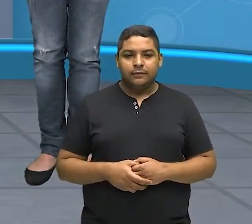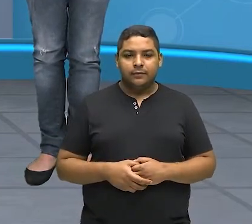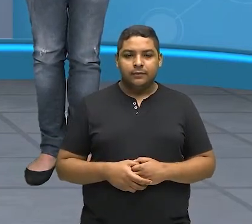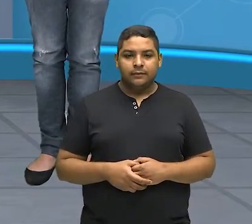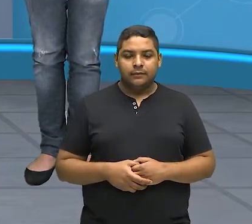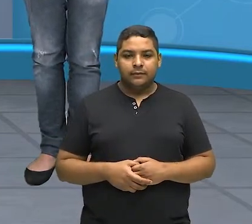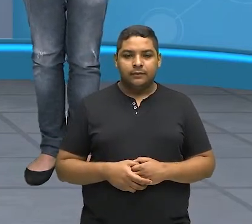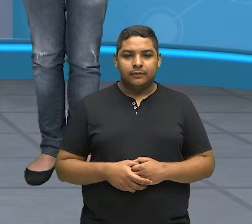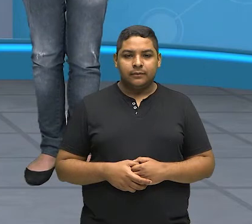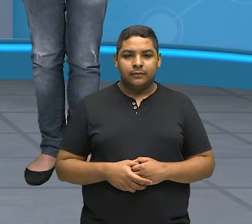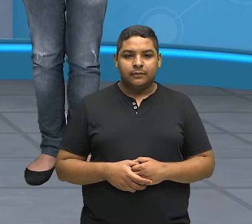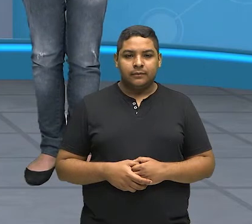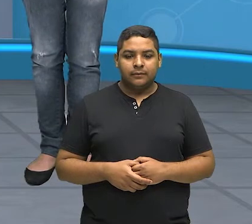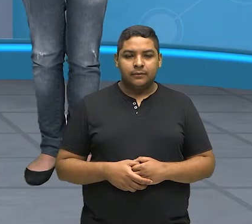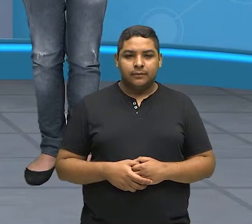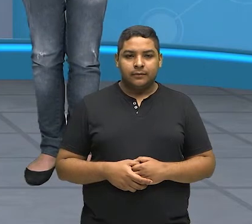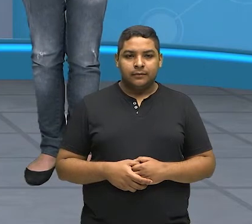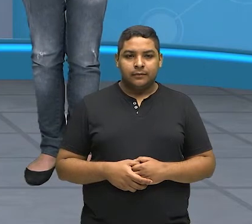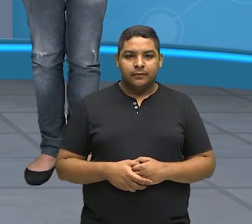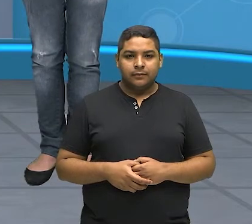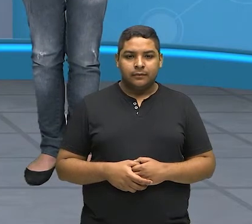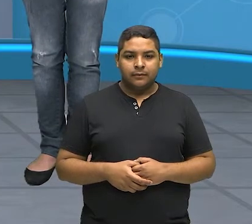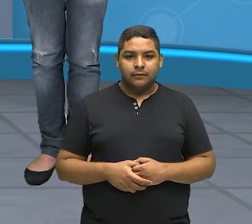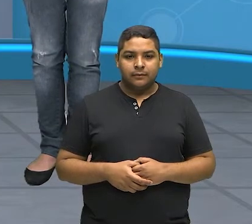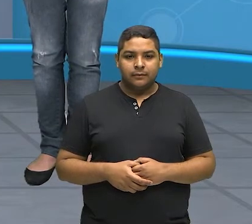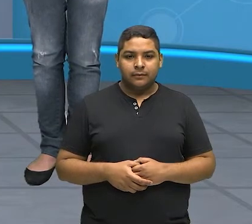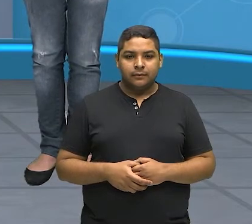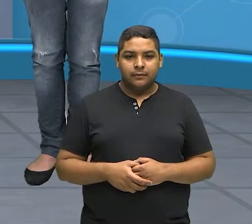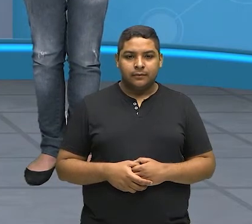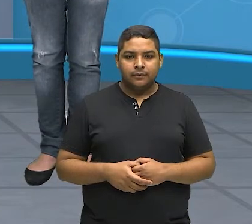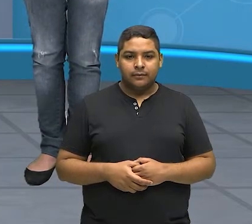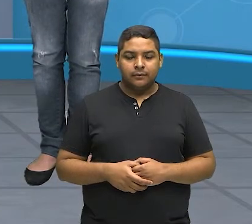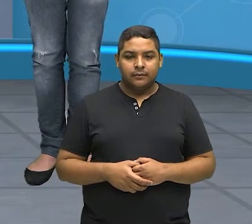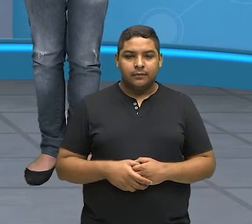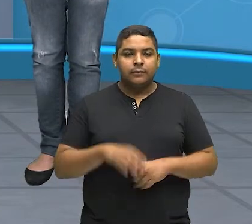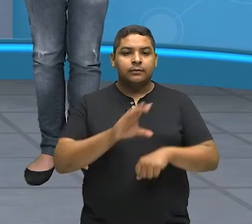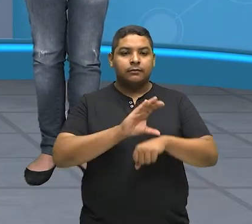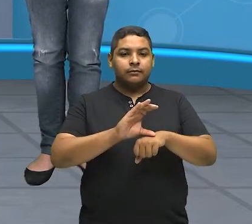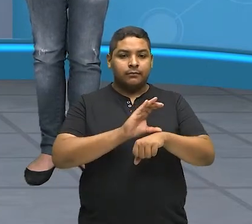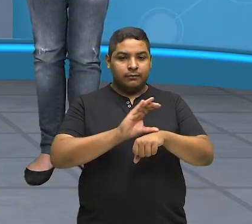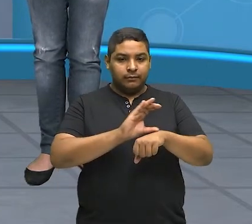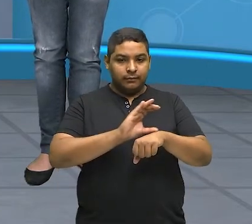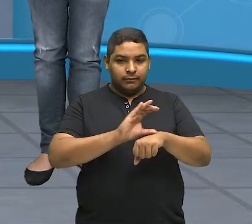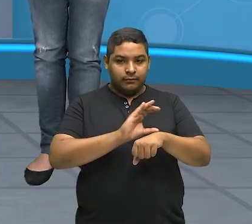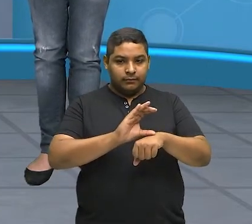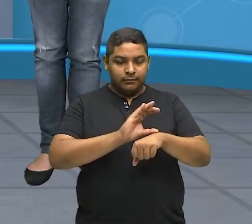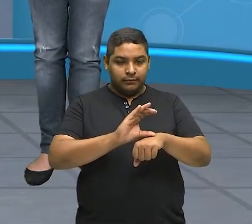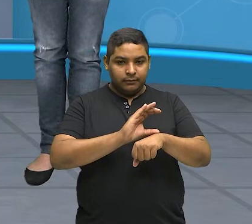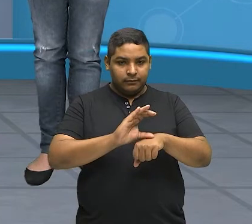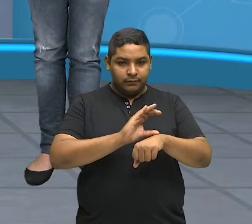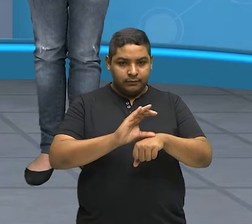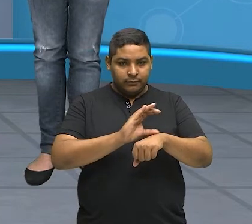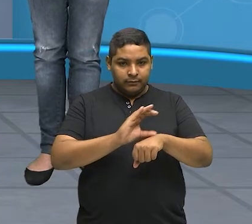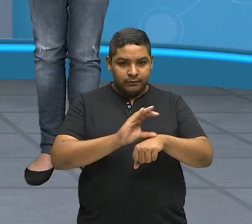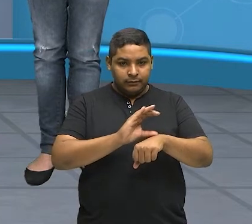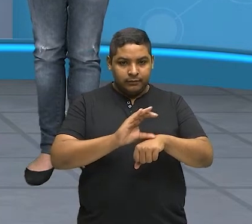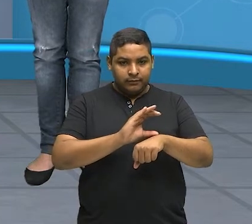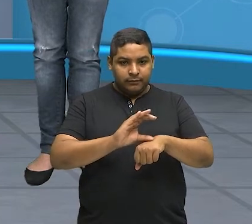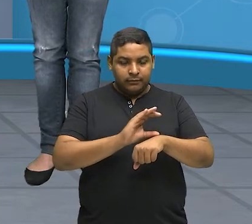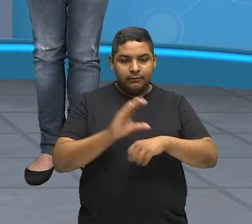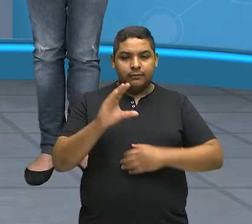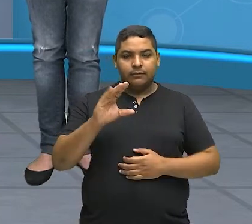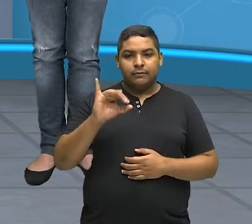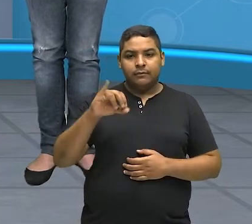temos... Olha a imagem, não é? Gray, gray. Essa color gray é cinza, ok?